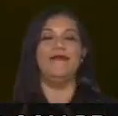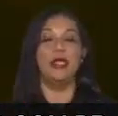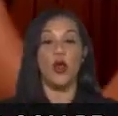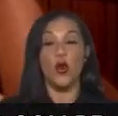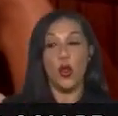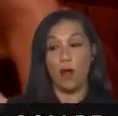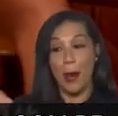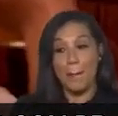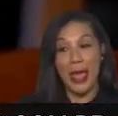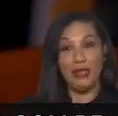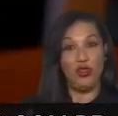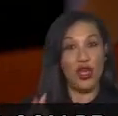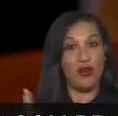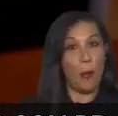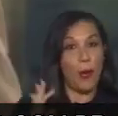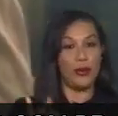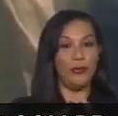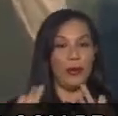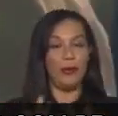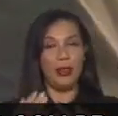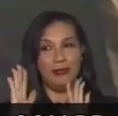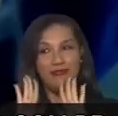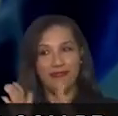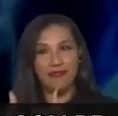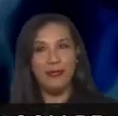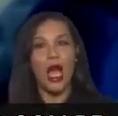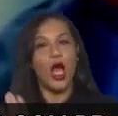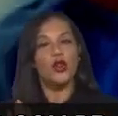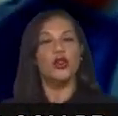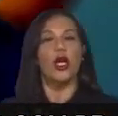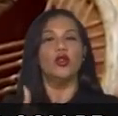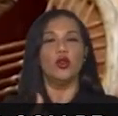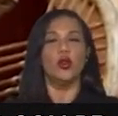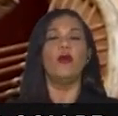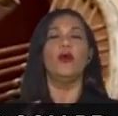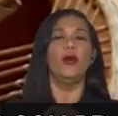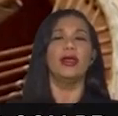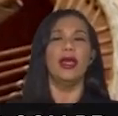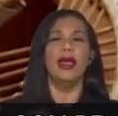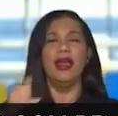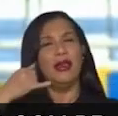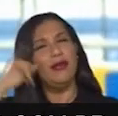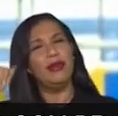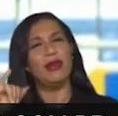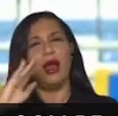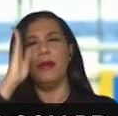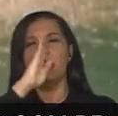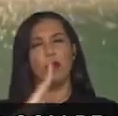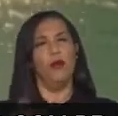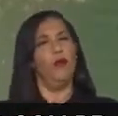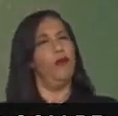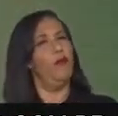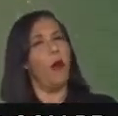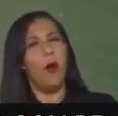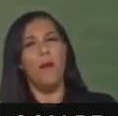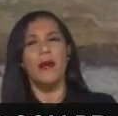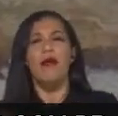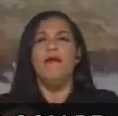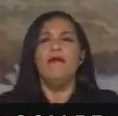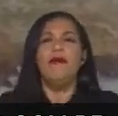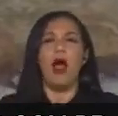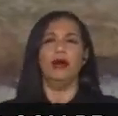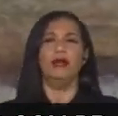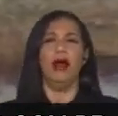Bolsa Família foi pensado para ajudar novamente a tirar o Brasil do mapa da fome e da insegurança